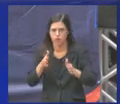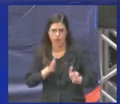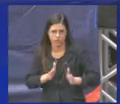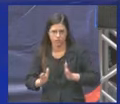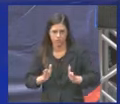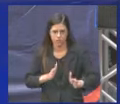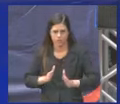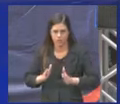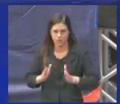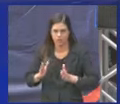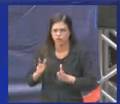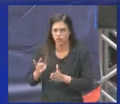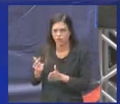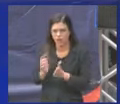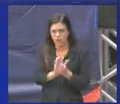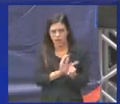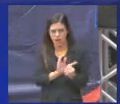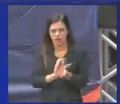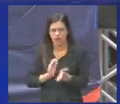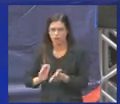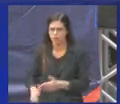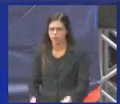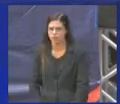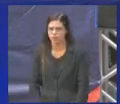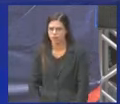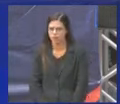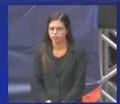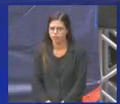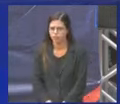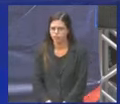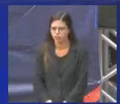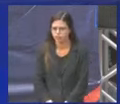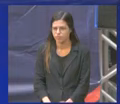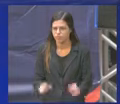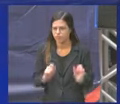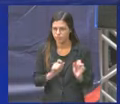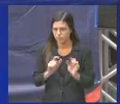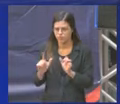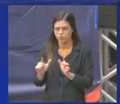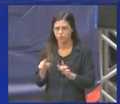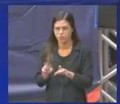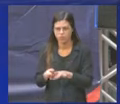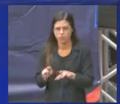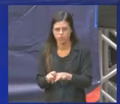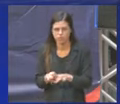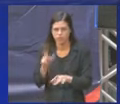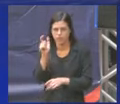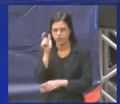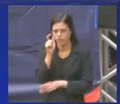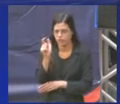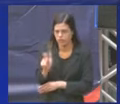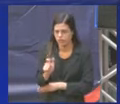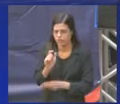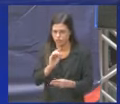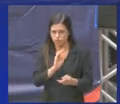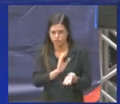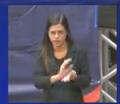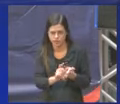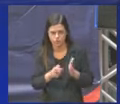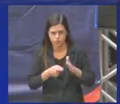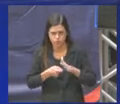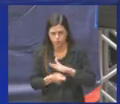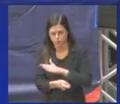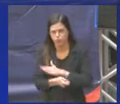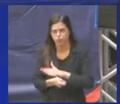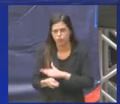linhas de créditos, situações que evoluem muito. Próximo. Frutos disso também, interesse de investidores, facilitando